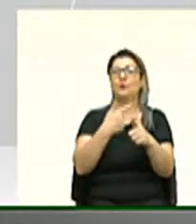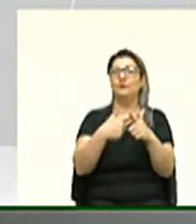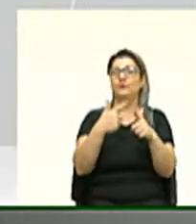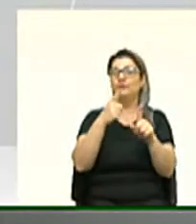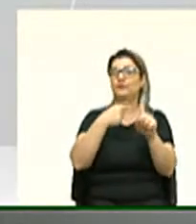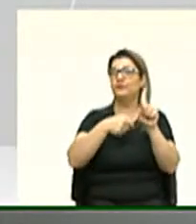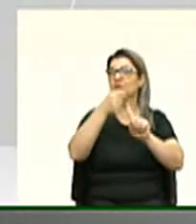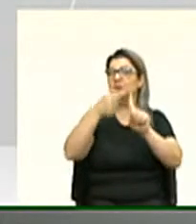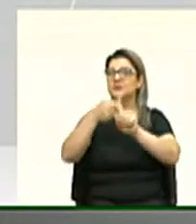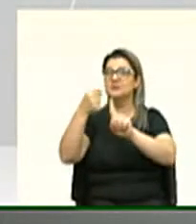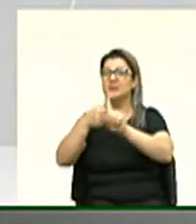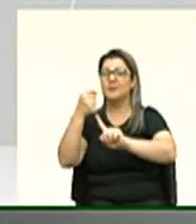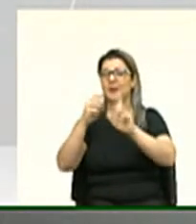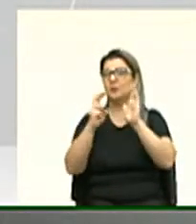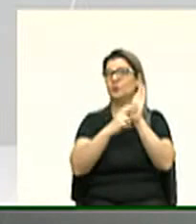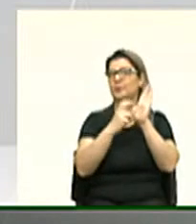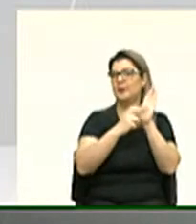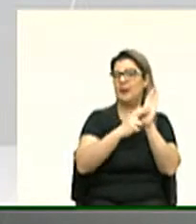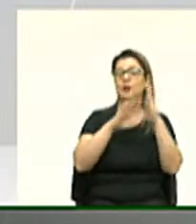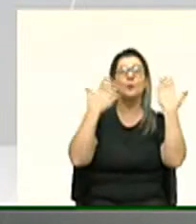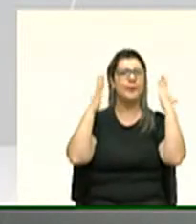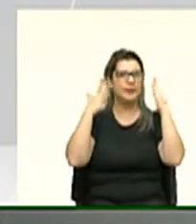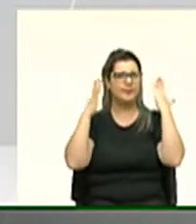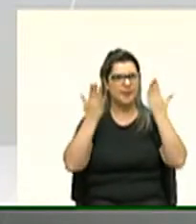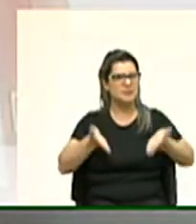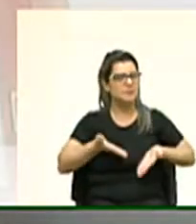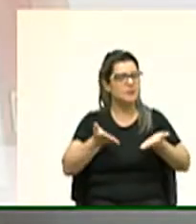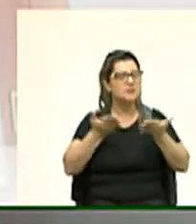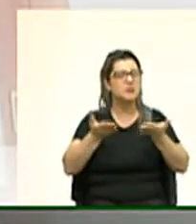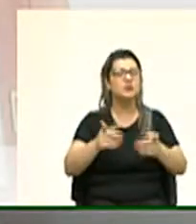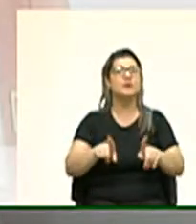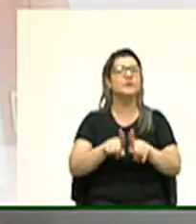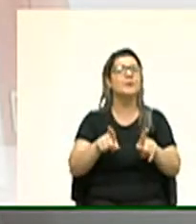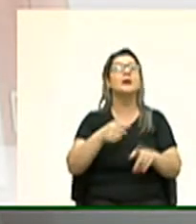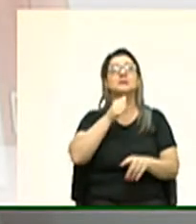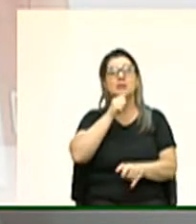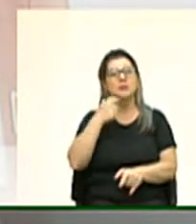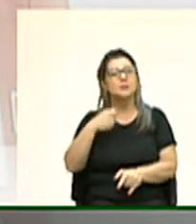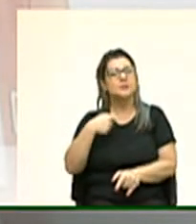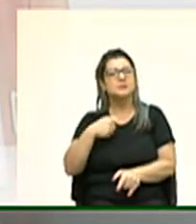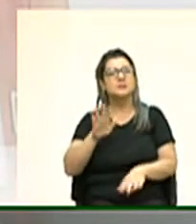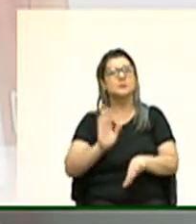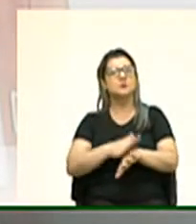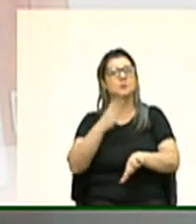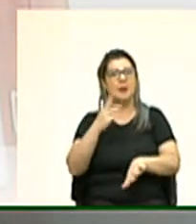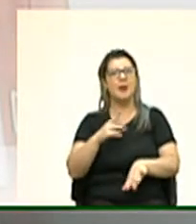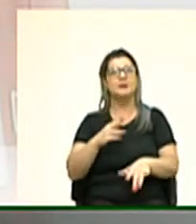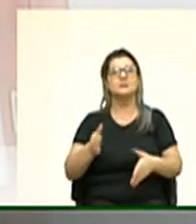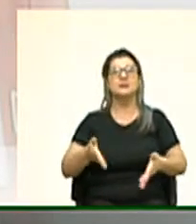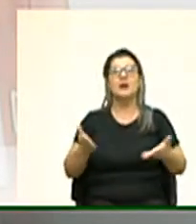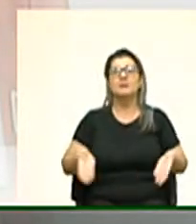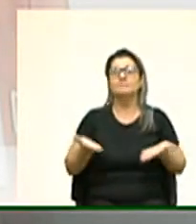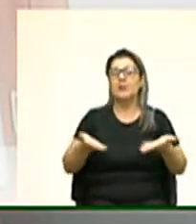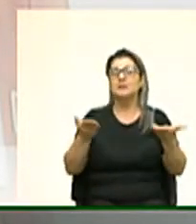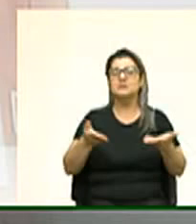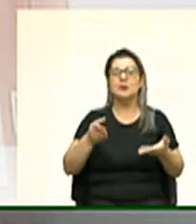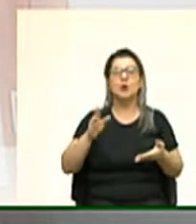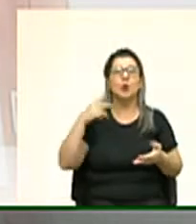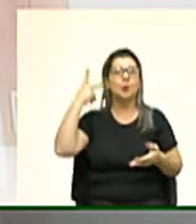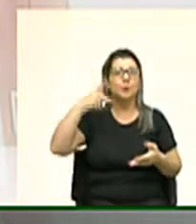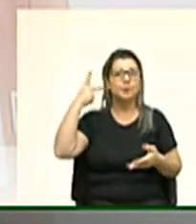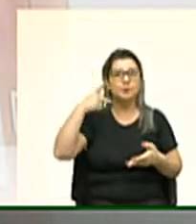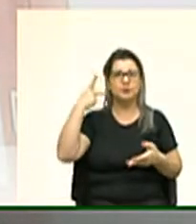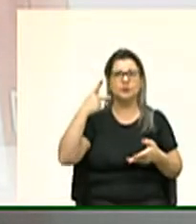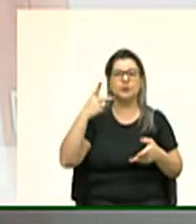muito insuficiente, precisamos de muito mais ações políticas em defesa do direito à moradia digna para as camadas mais pobres